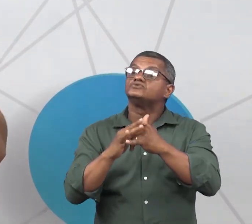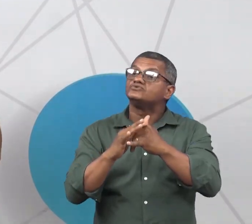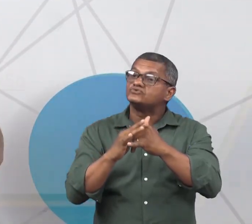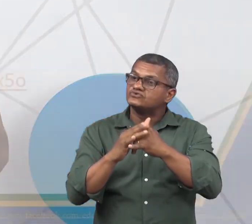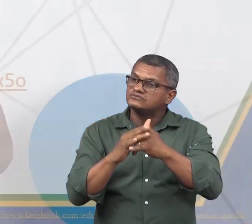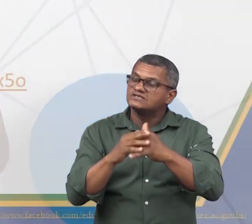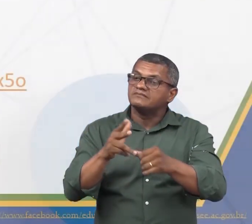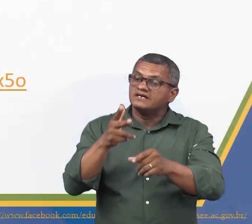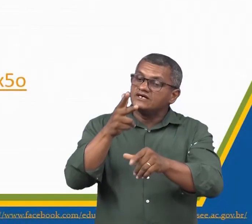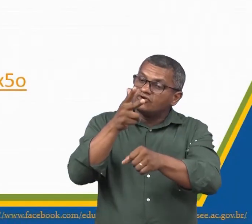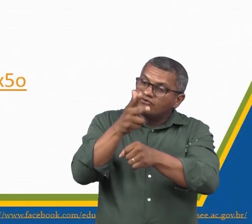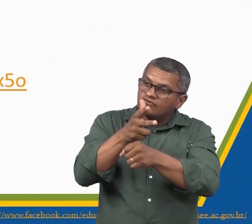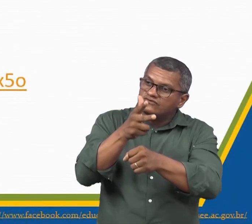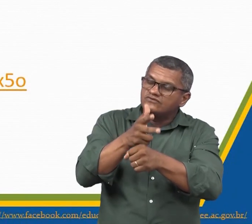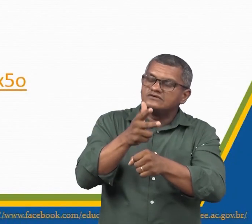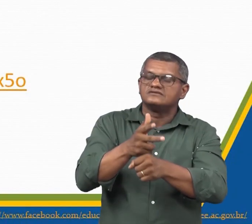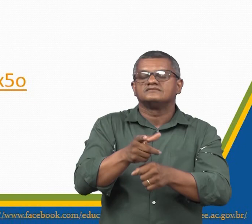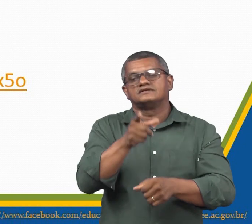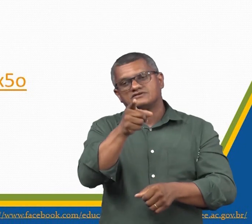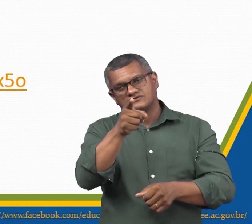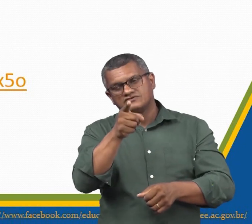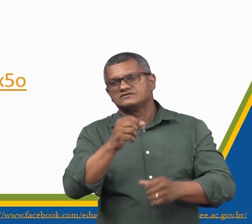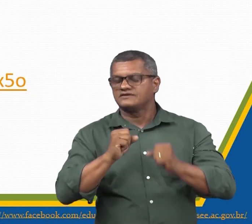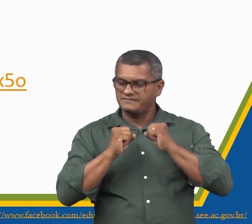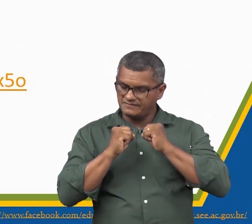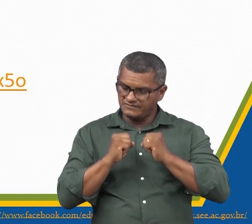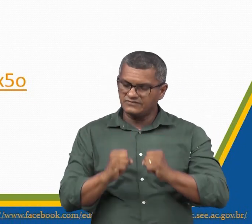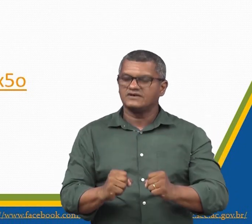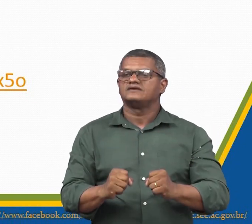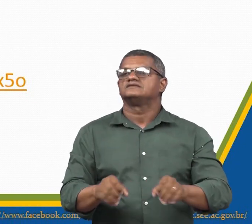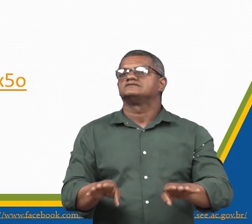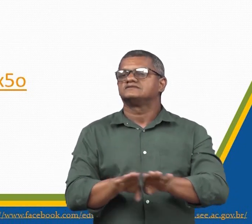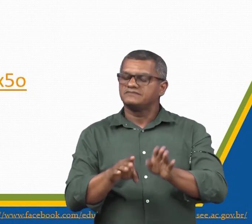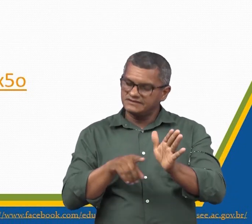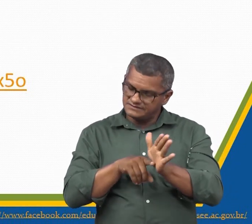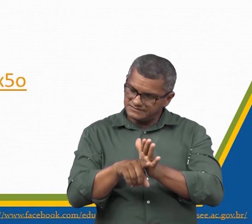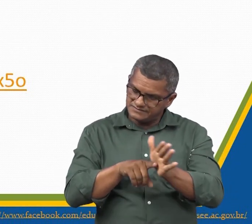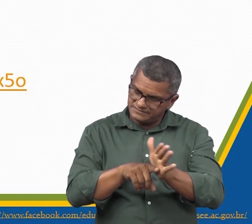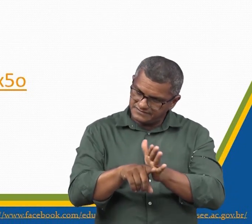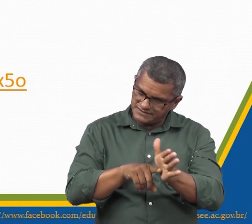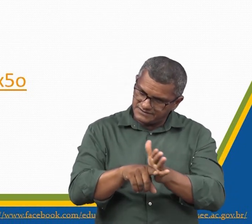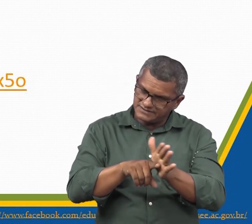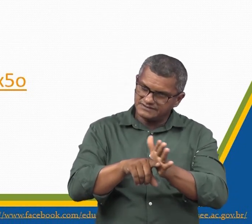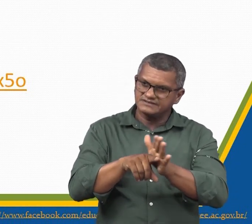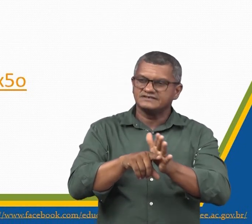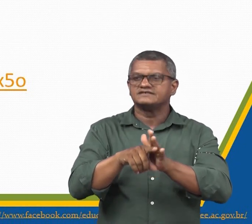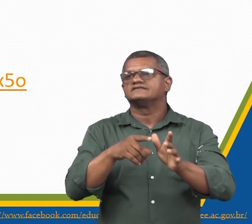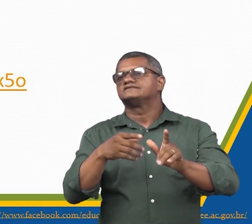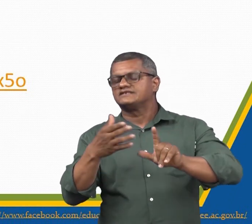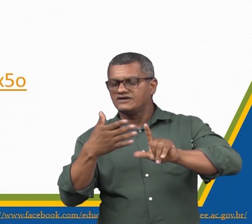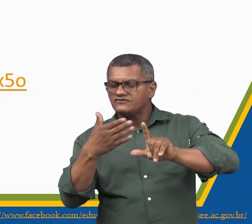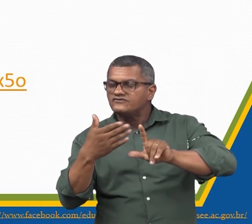mostrando um link do YouTube para que você também possa consolidar, através da sua